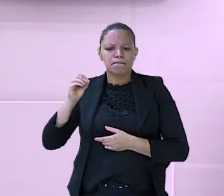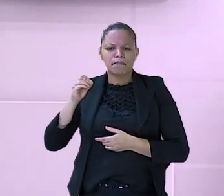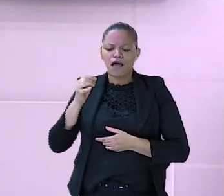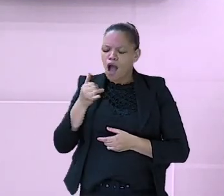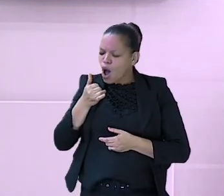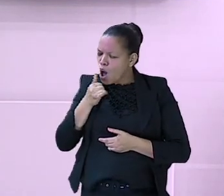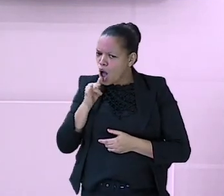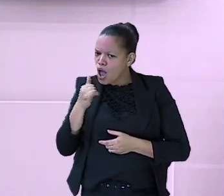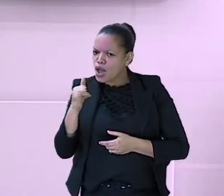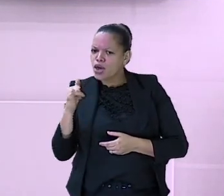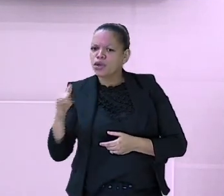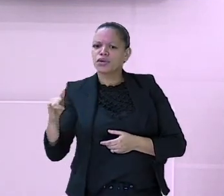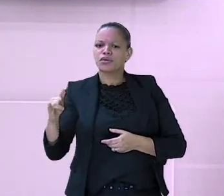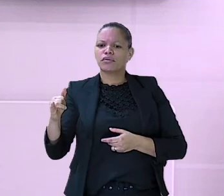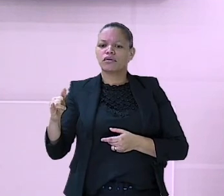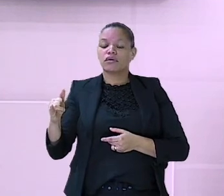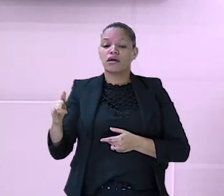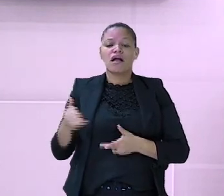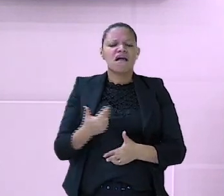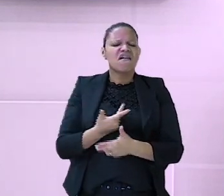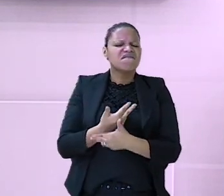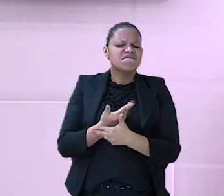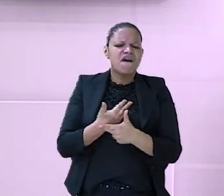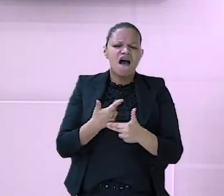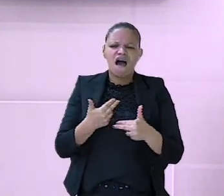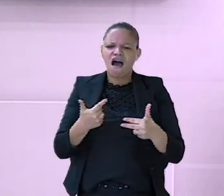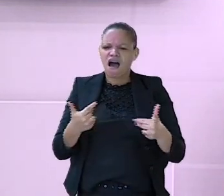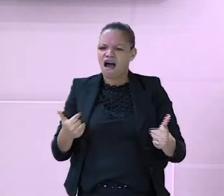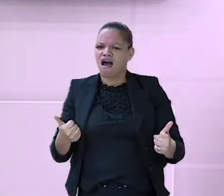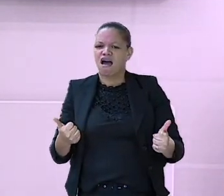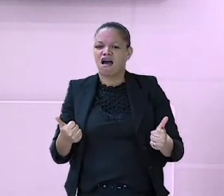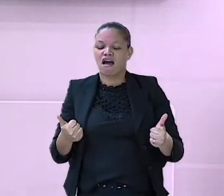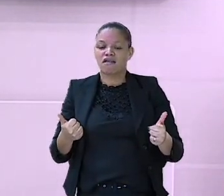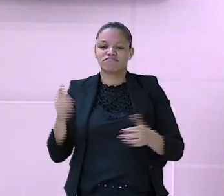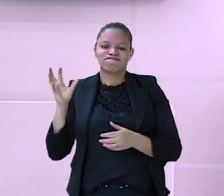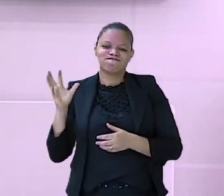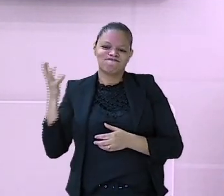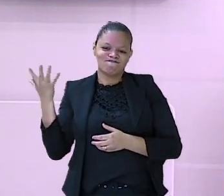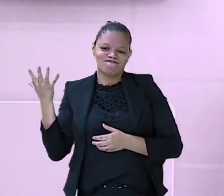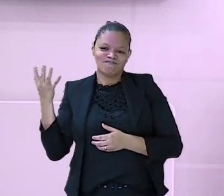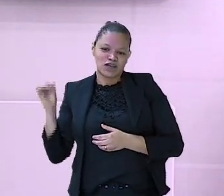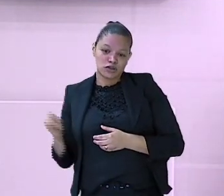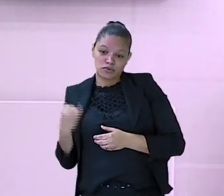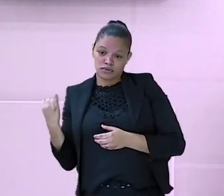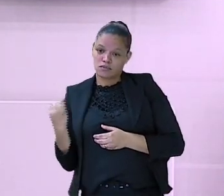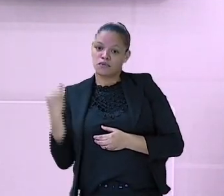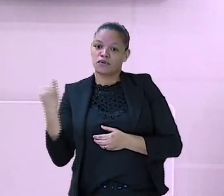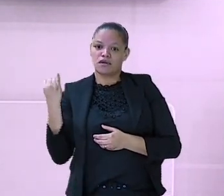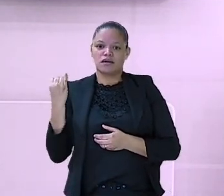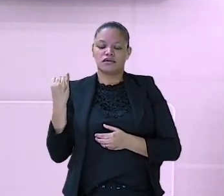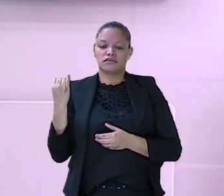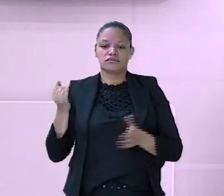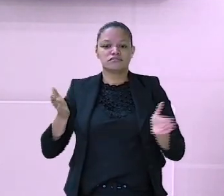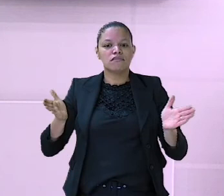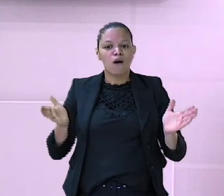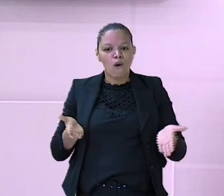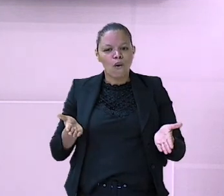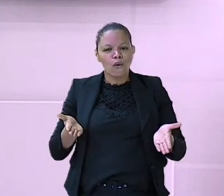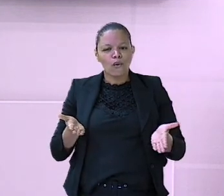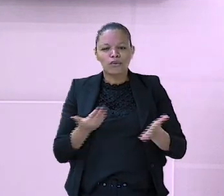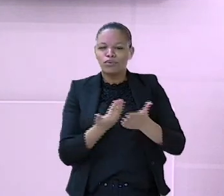a cana-de-açúcar pode trazer para o nosso país. Bom, essa foi a nossa aula. Espero que vocês